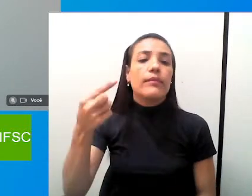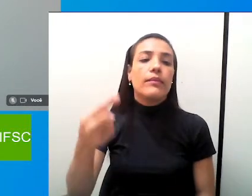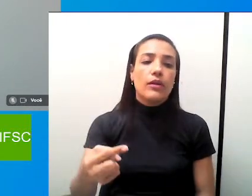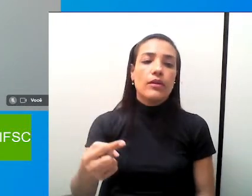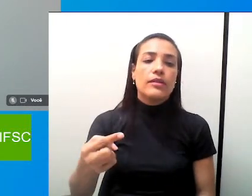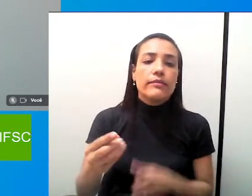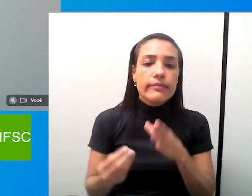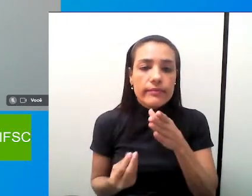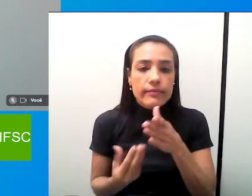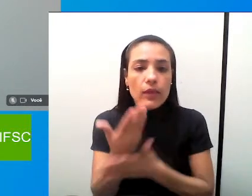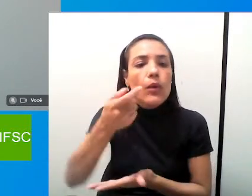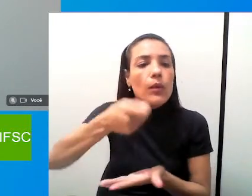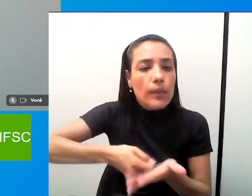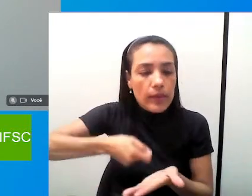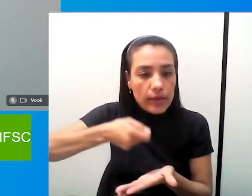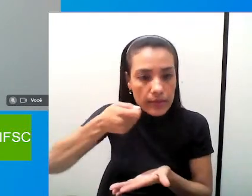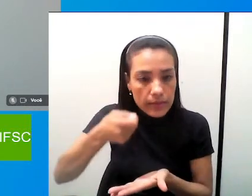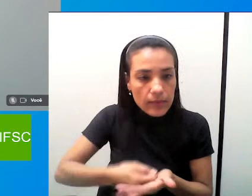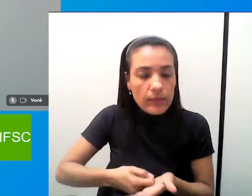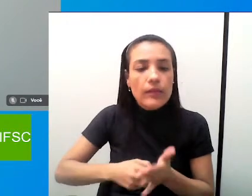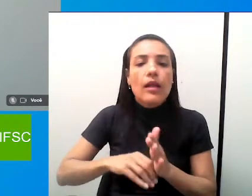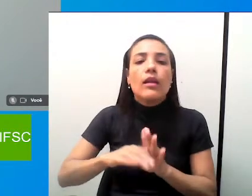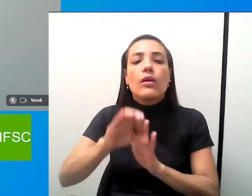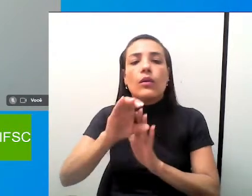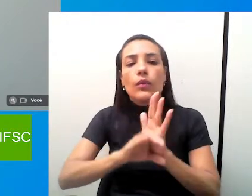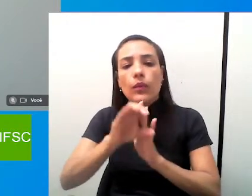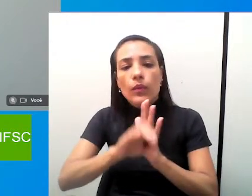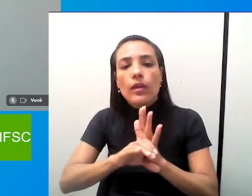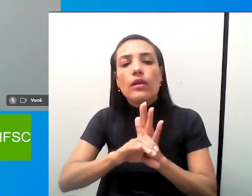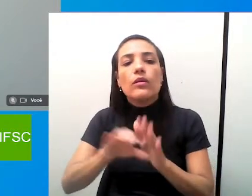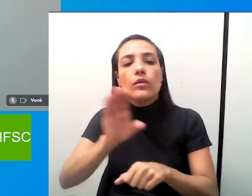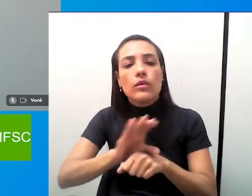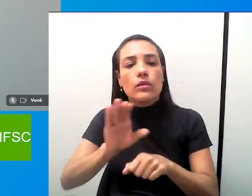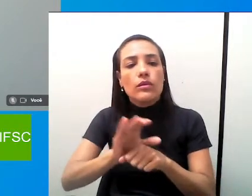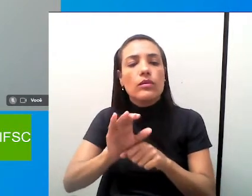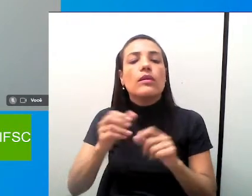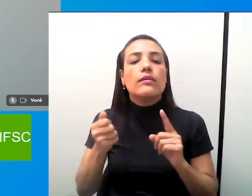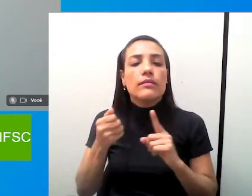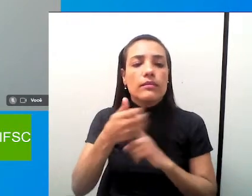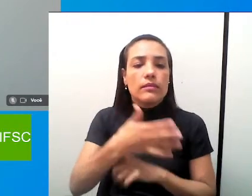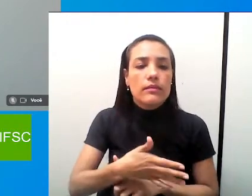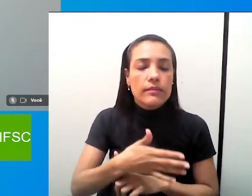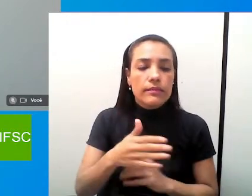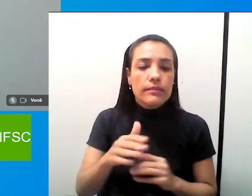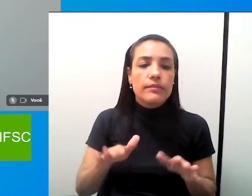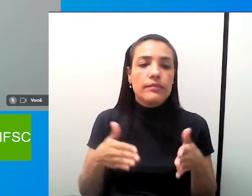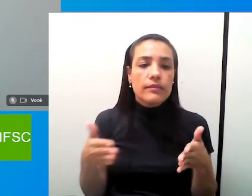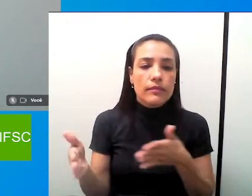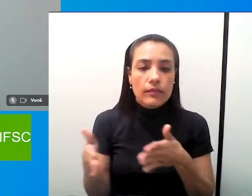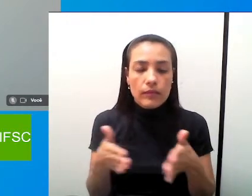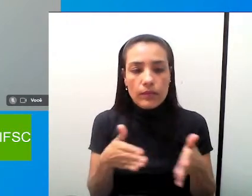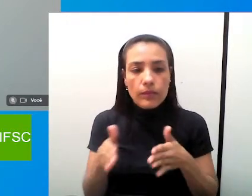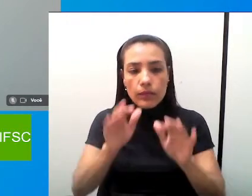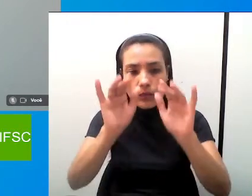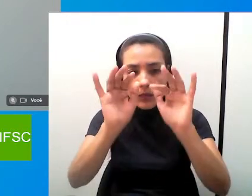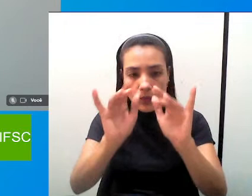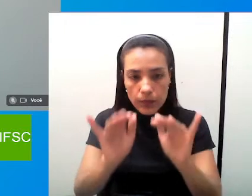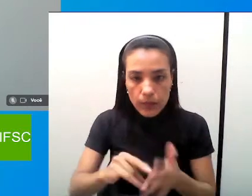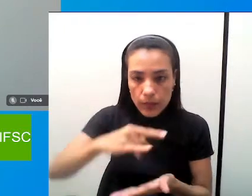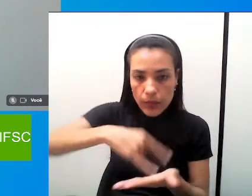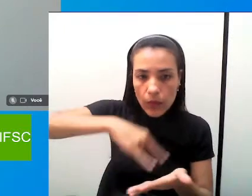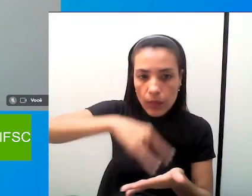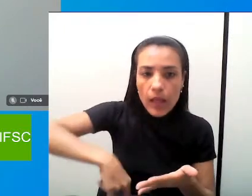a obrigatoriedade da curricularização da extensão nos cursos superiores. Então, durante a escrita dele, a aprovação